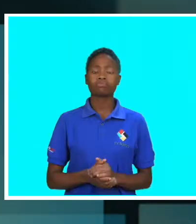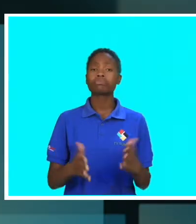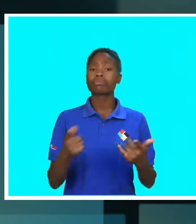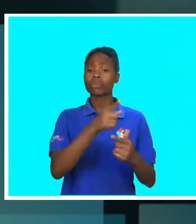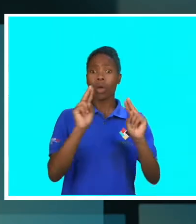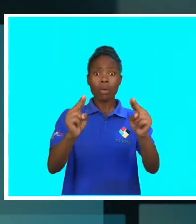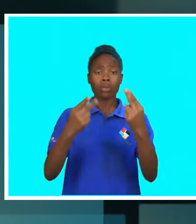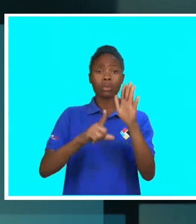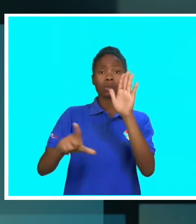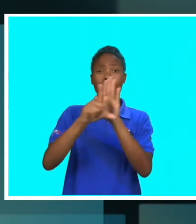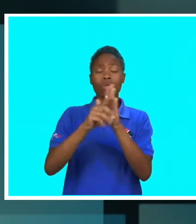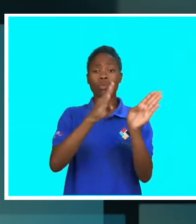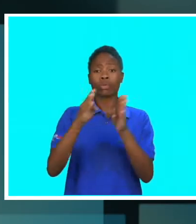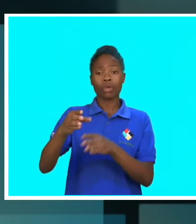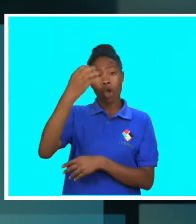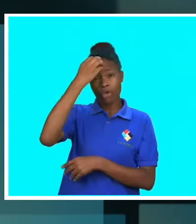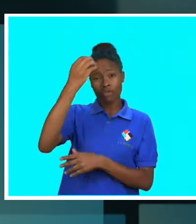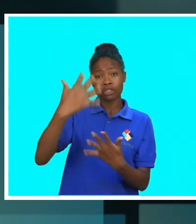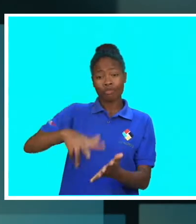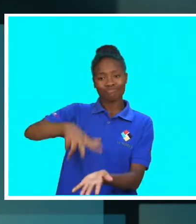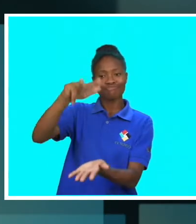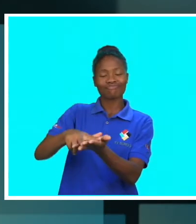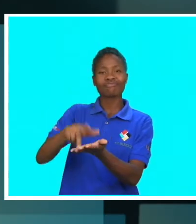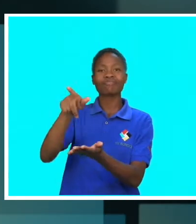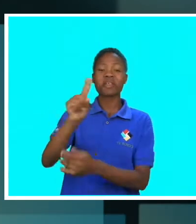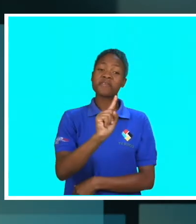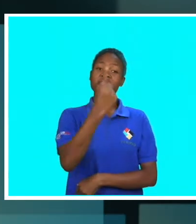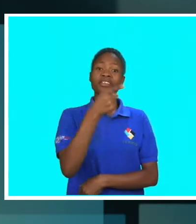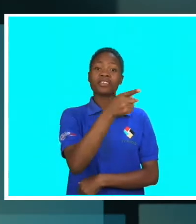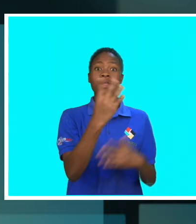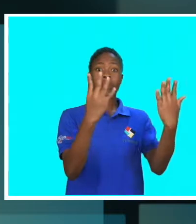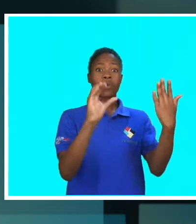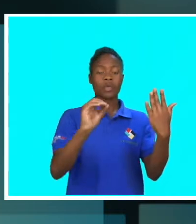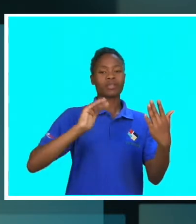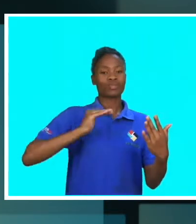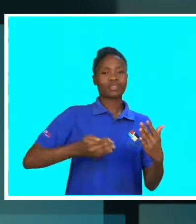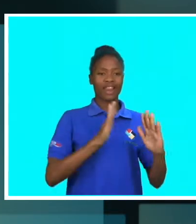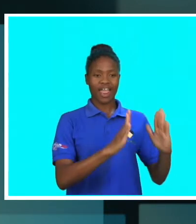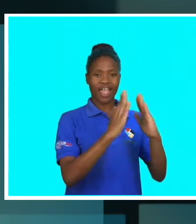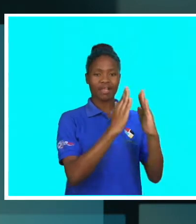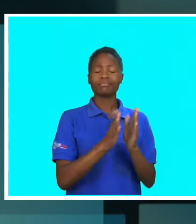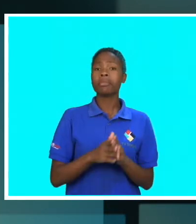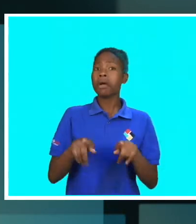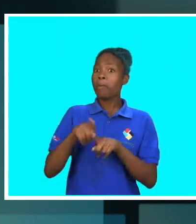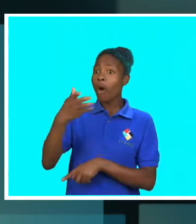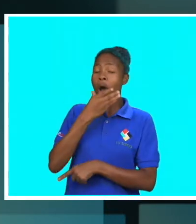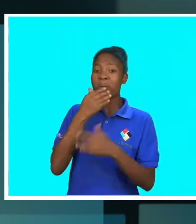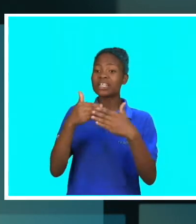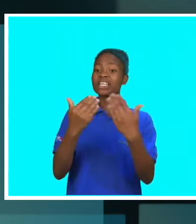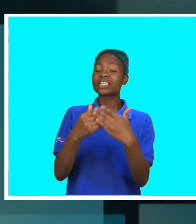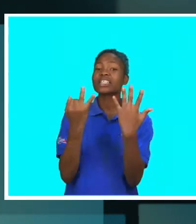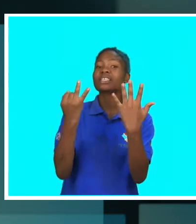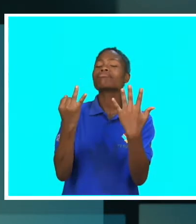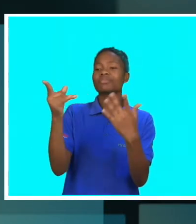A nova lei dos agentes e funcionários do Estado foi aprovada no fim do primeiro semestre do ano passado e prevê